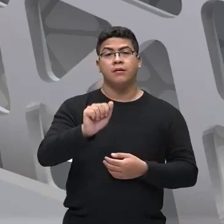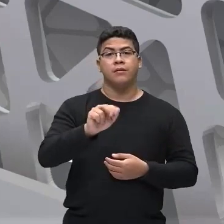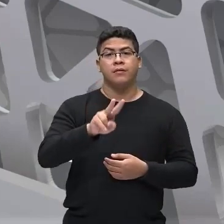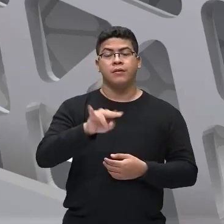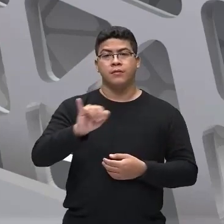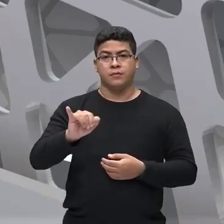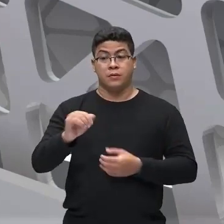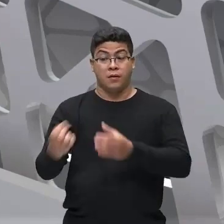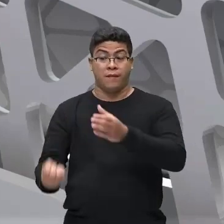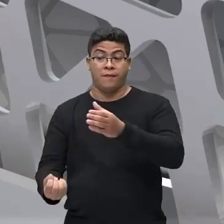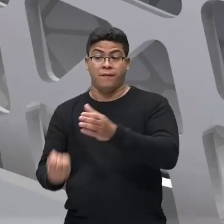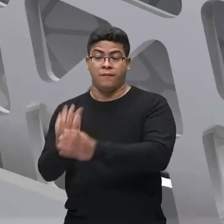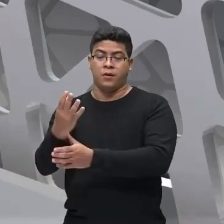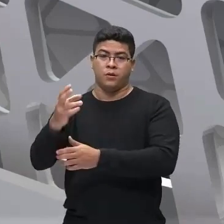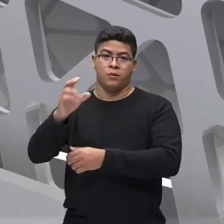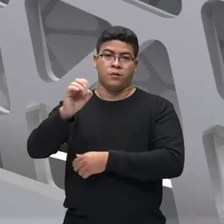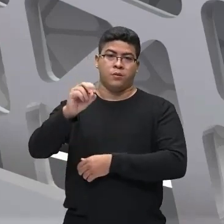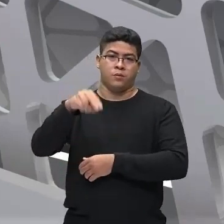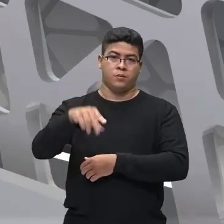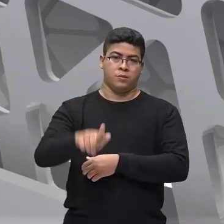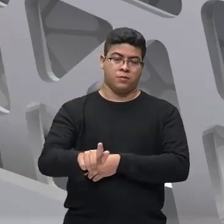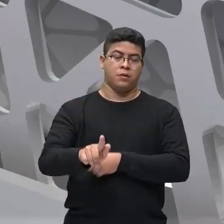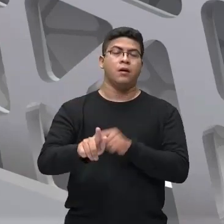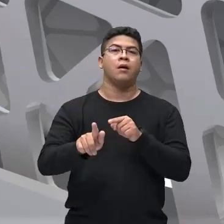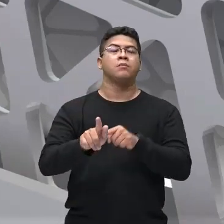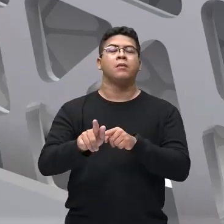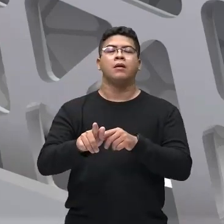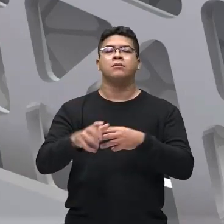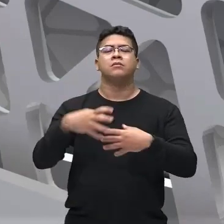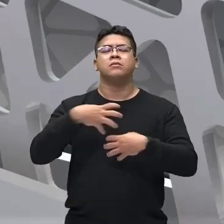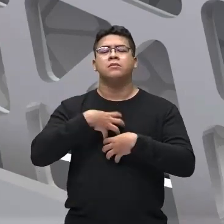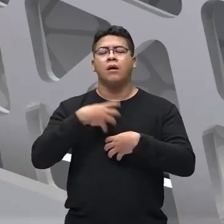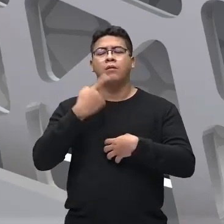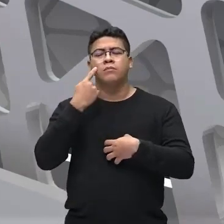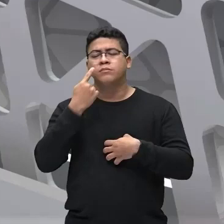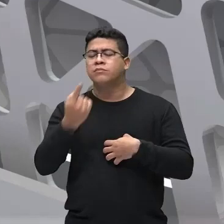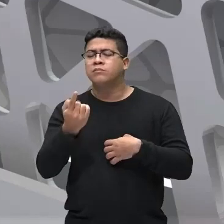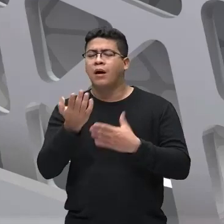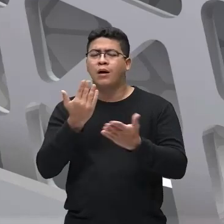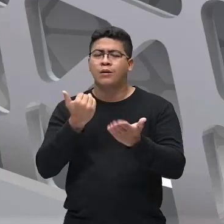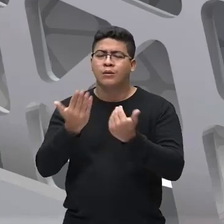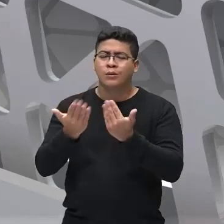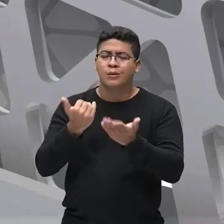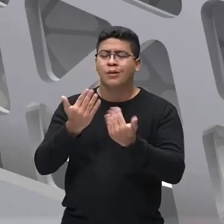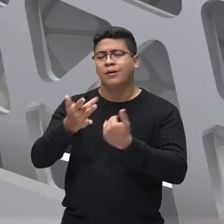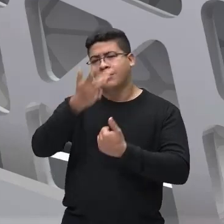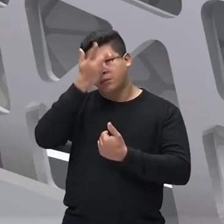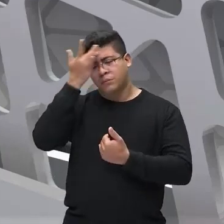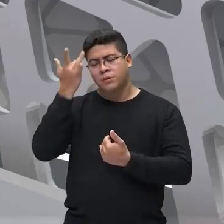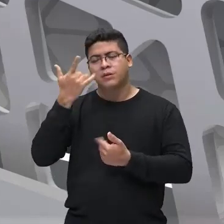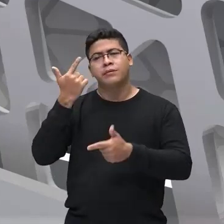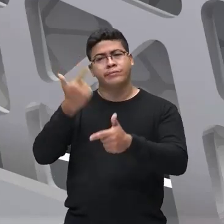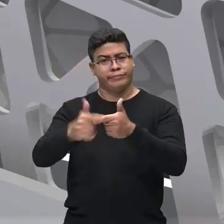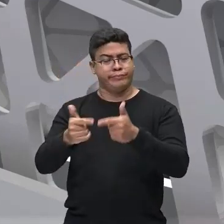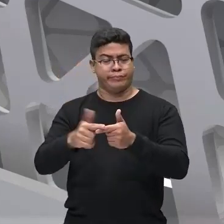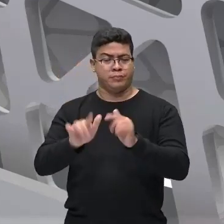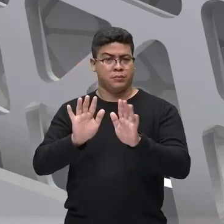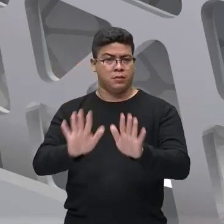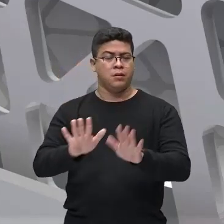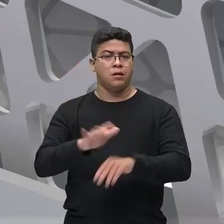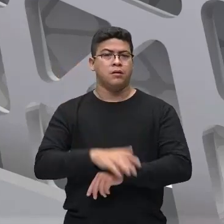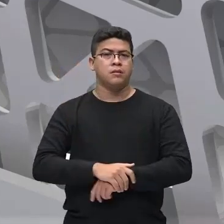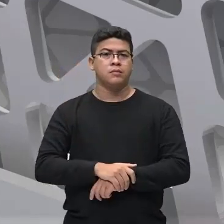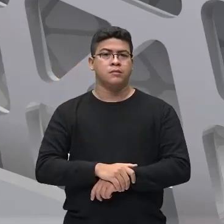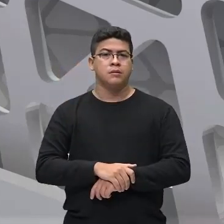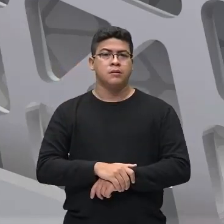centro, que é uma ONG, para ouvir as pessoas e ajudar as pessoas a lidar